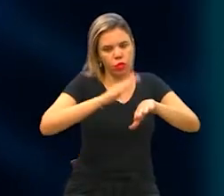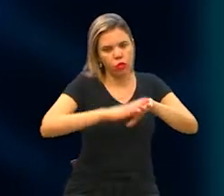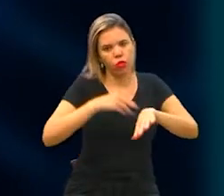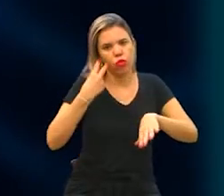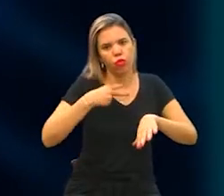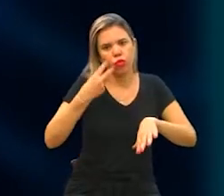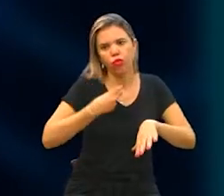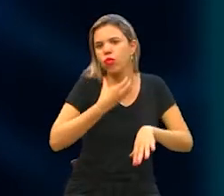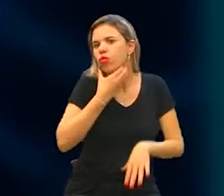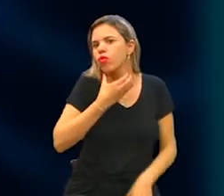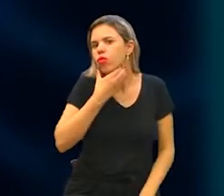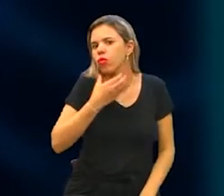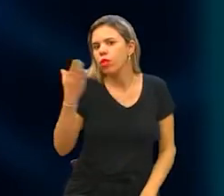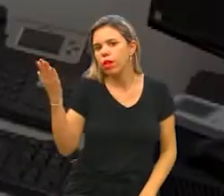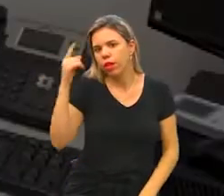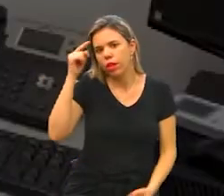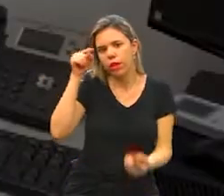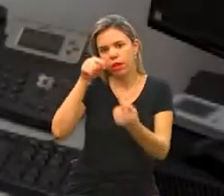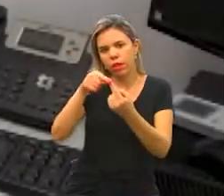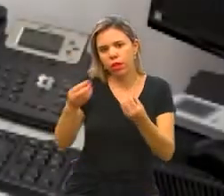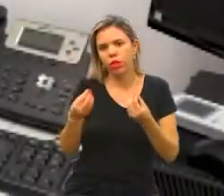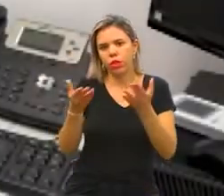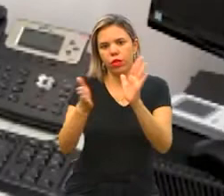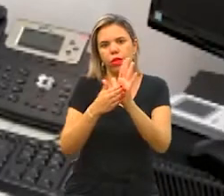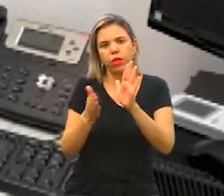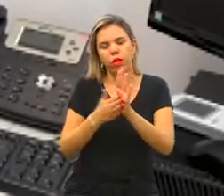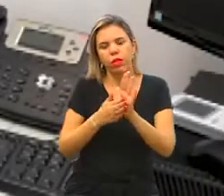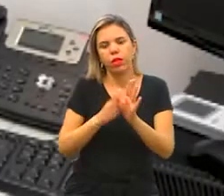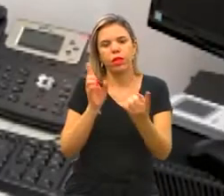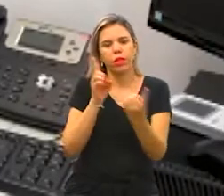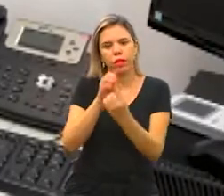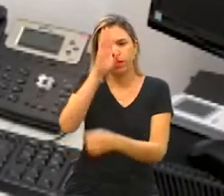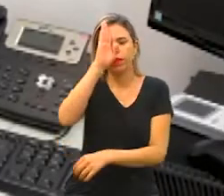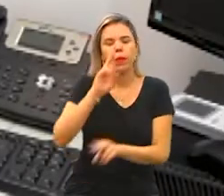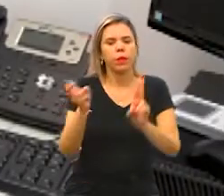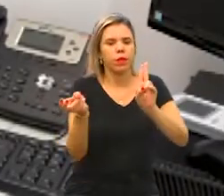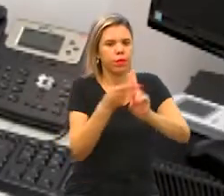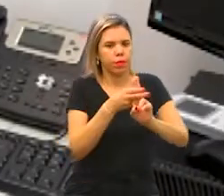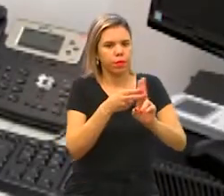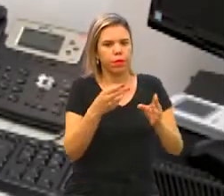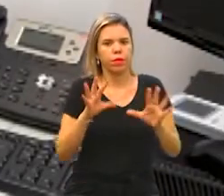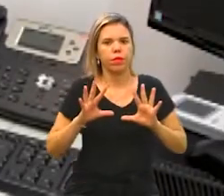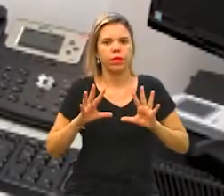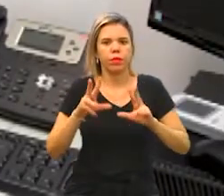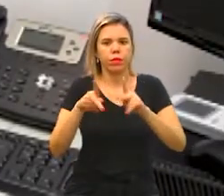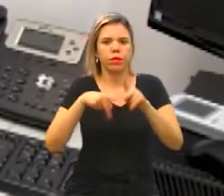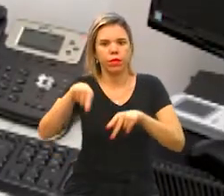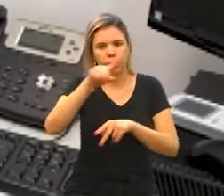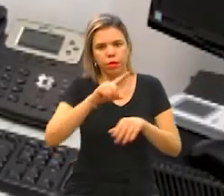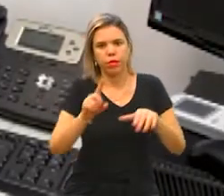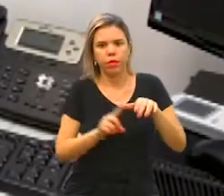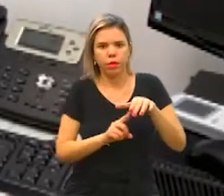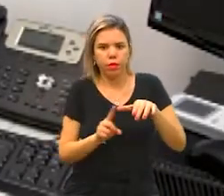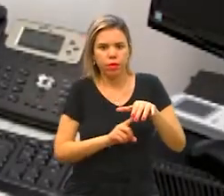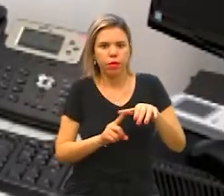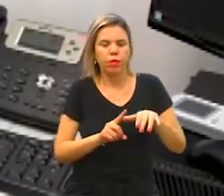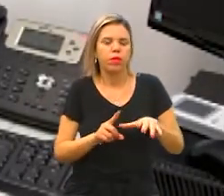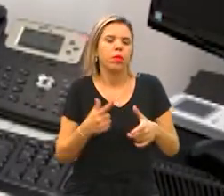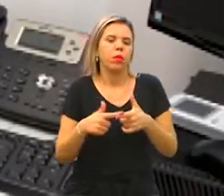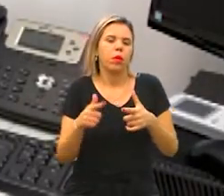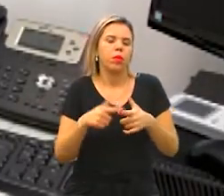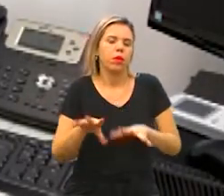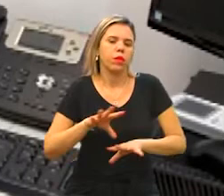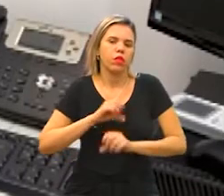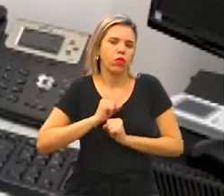especializada de autoria do vereador e Carmo Luiz A ideia é oferecer atendimento gratuito do SUS para os